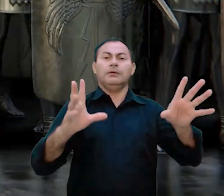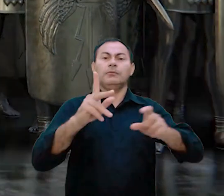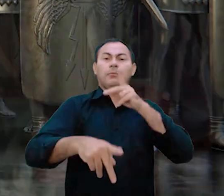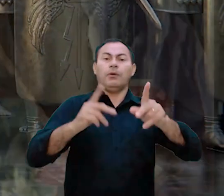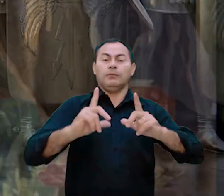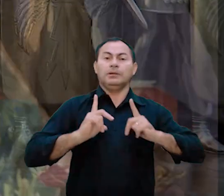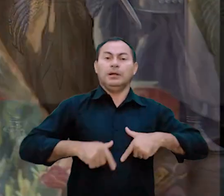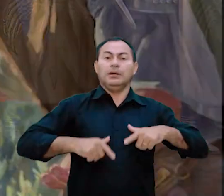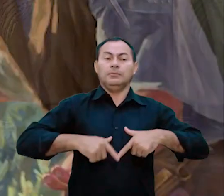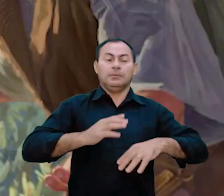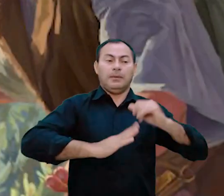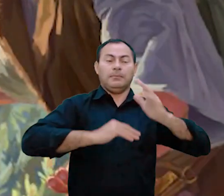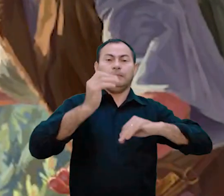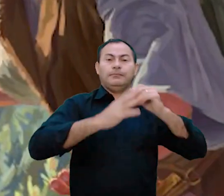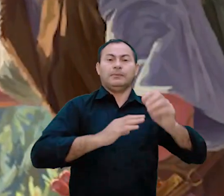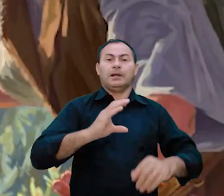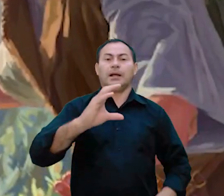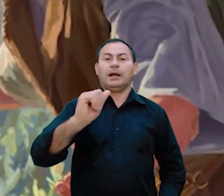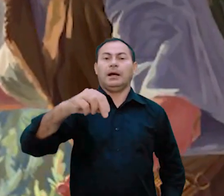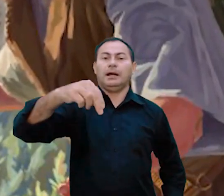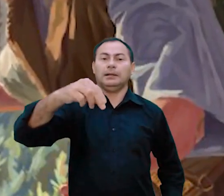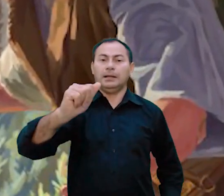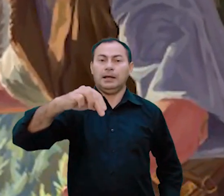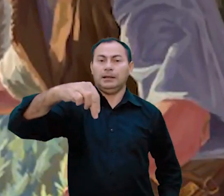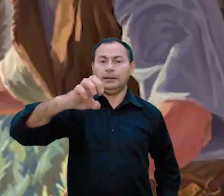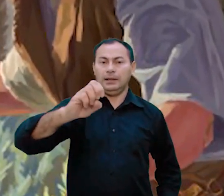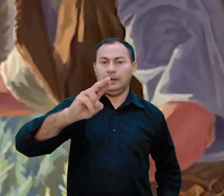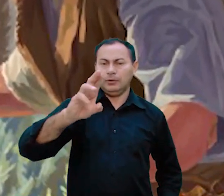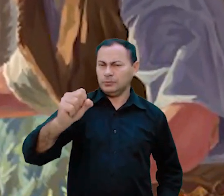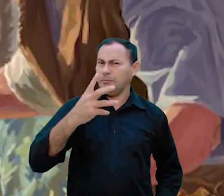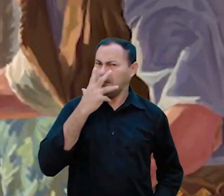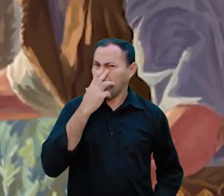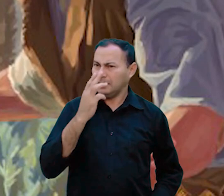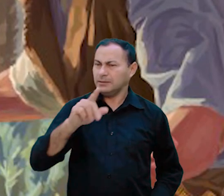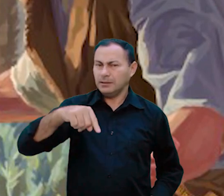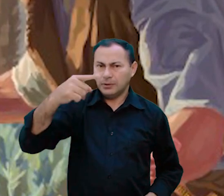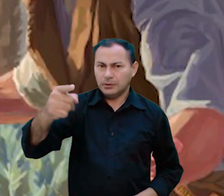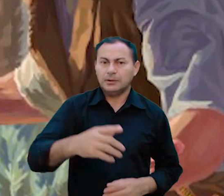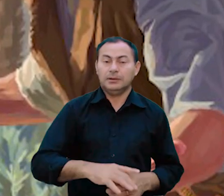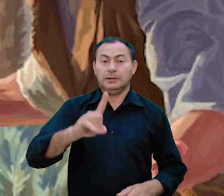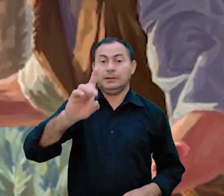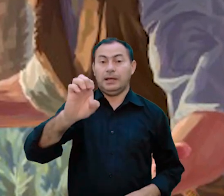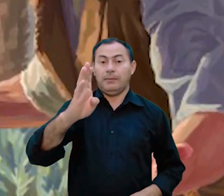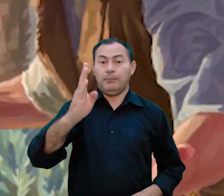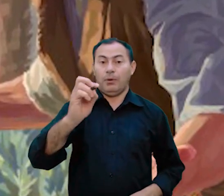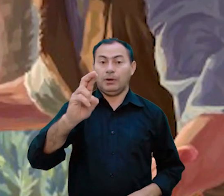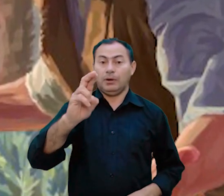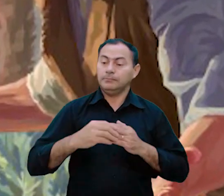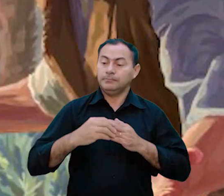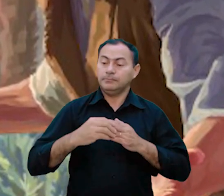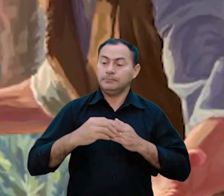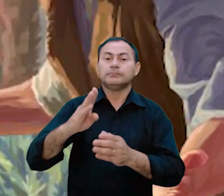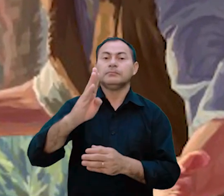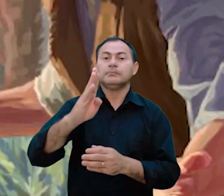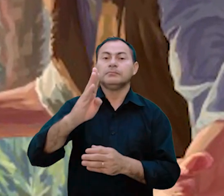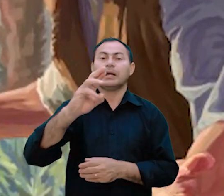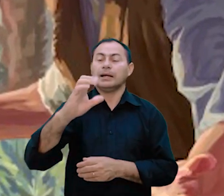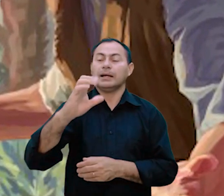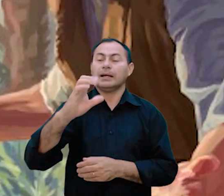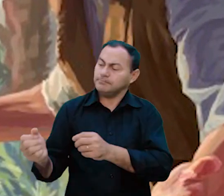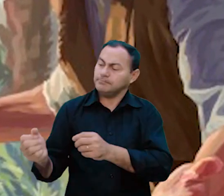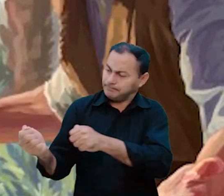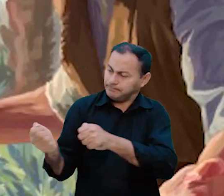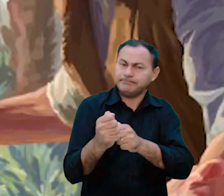e livre o povo de Israel das mãos dos cananeus. Parece que depois disso, Débora teve que arrastar Baraque